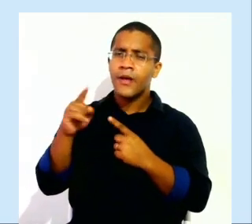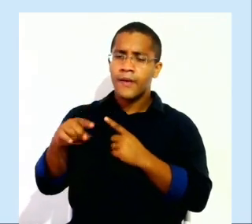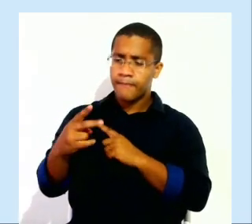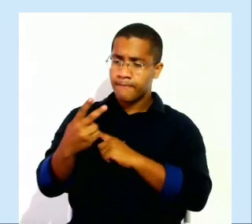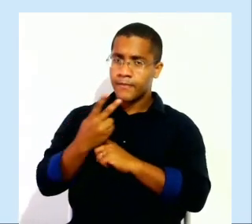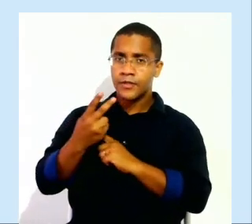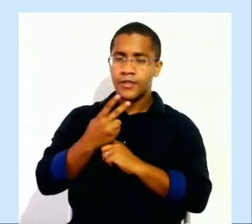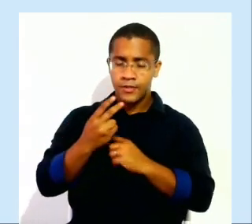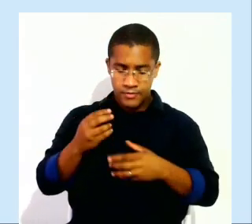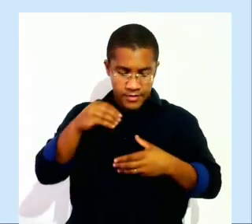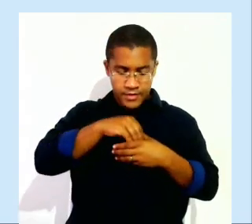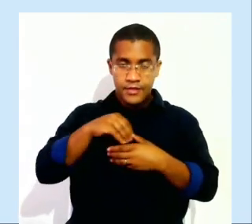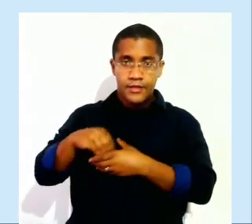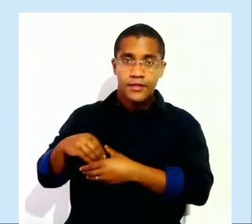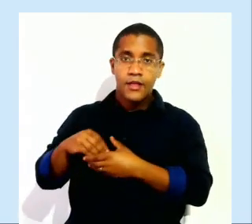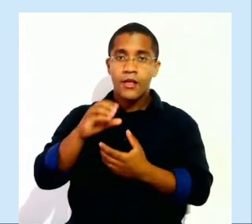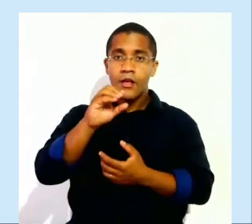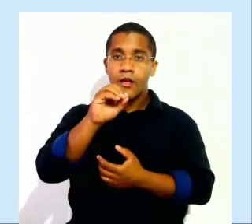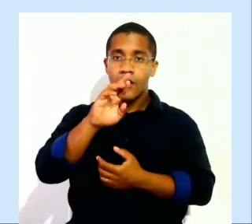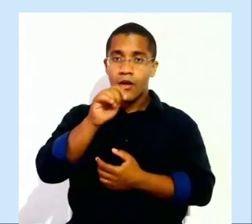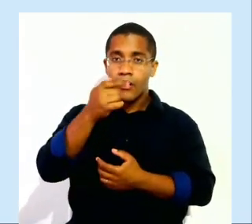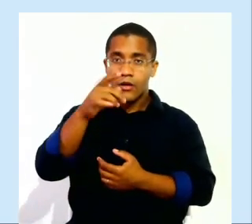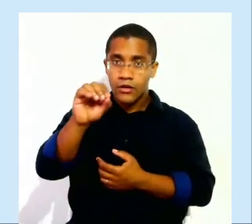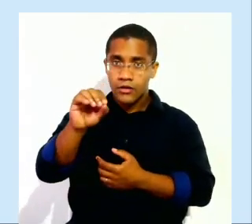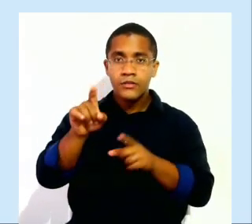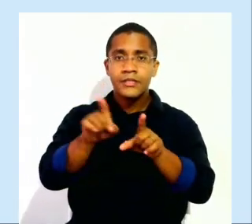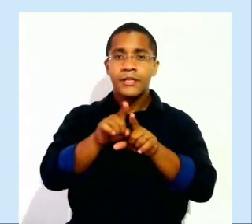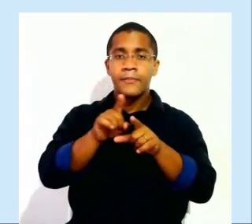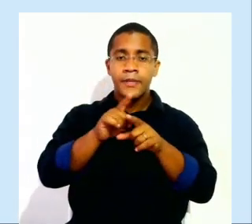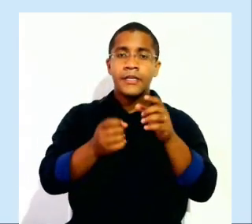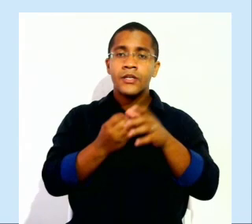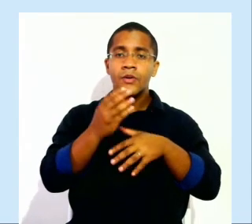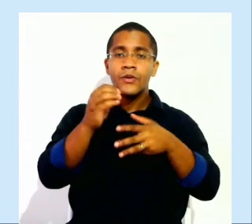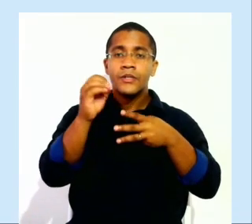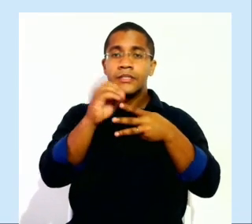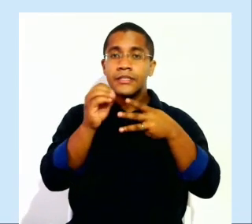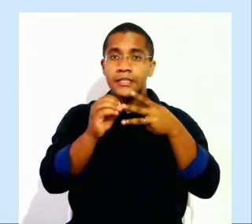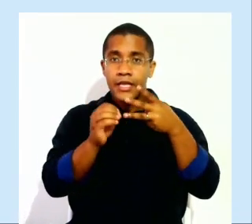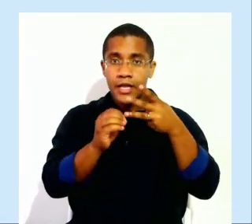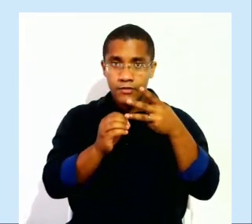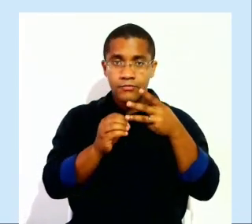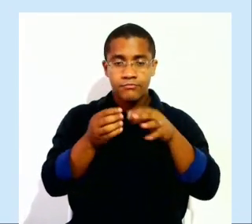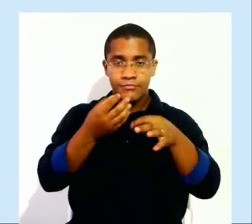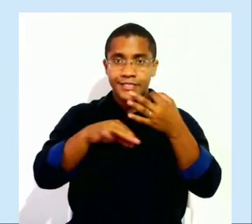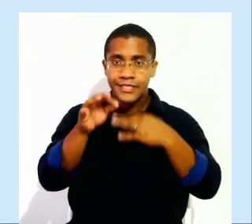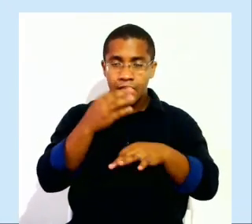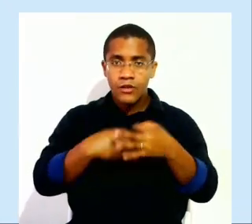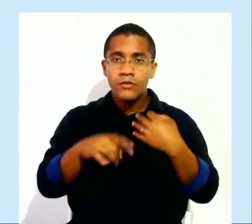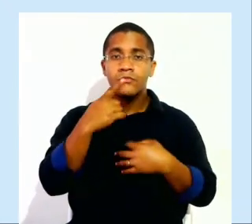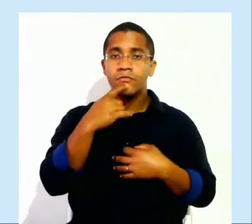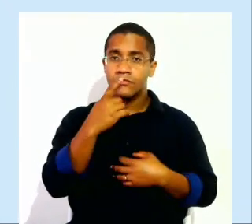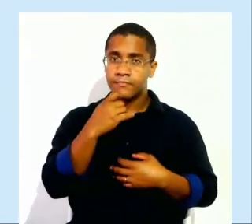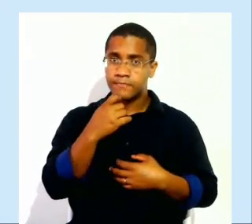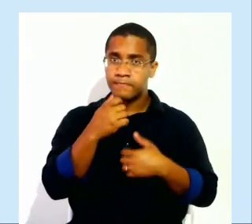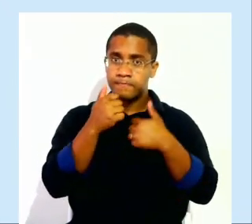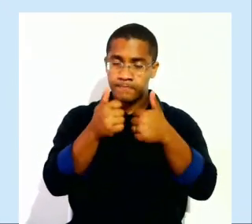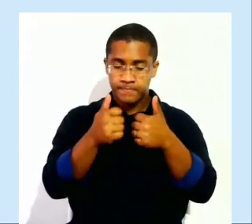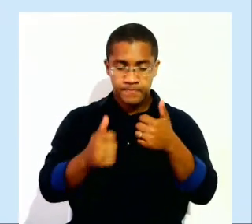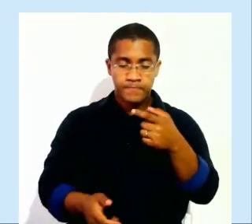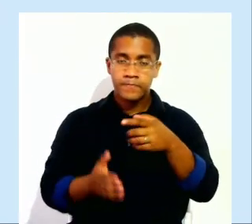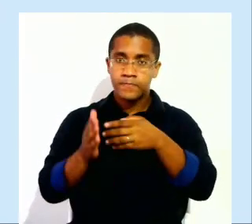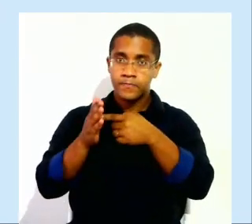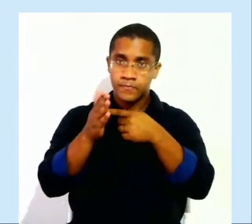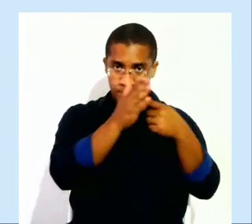proteção dos órgãos que vão estar internos e produção de células sanguíneas. Mas falamos aí agora sobre